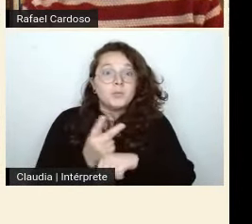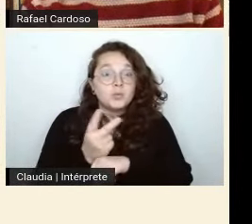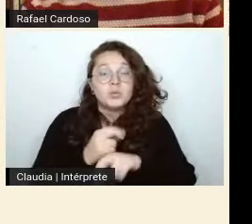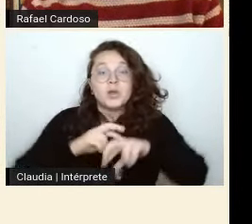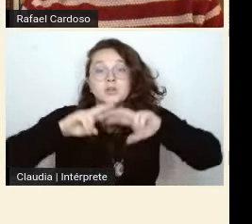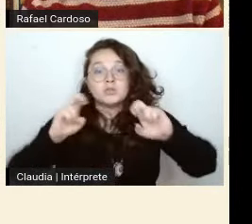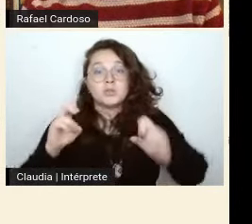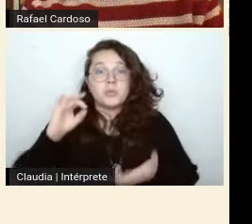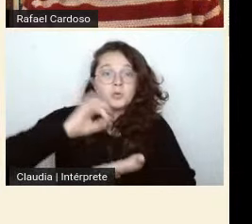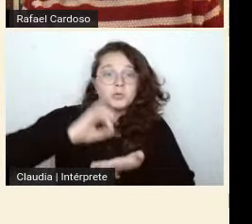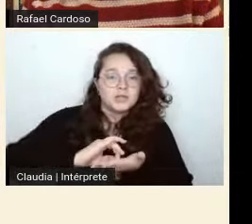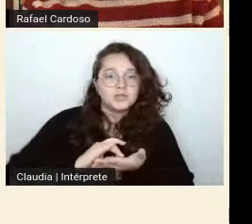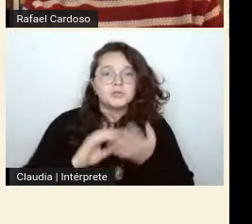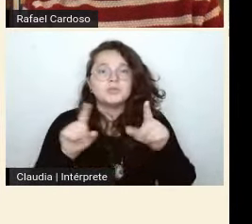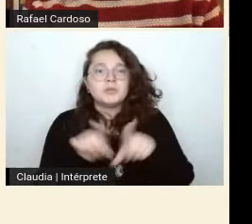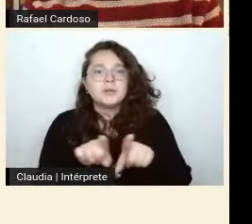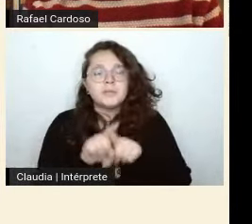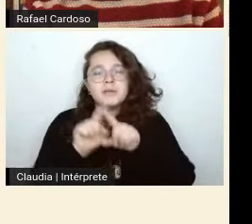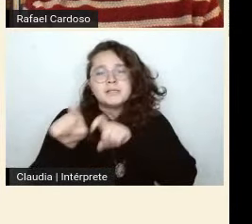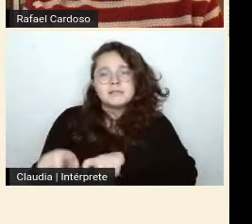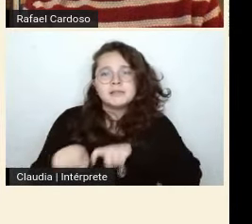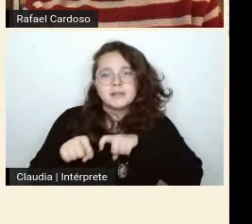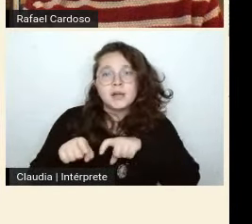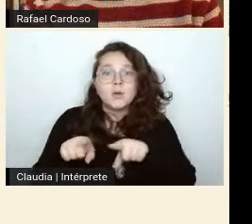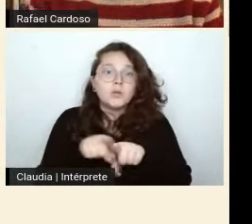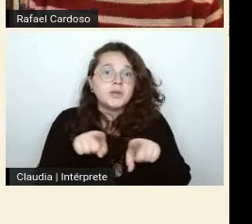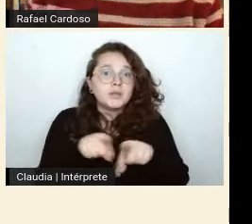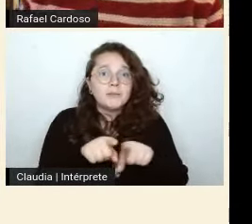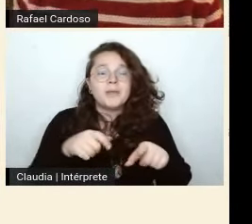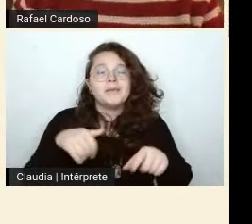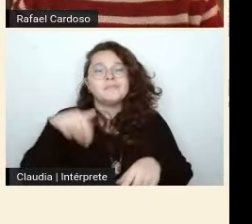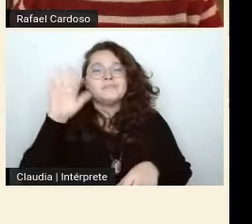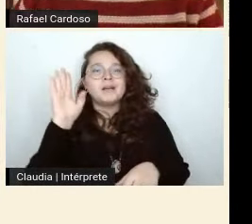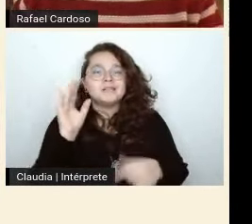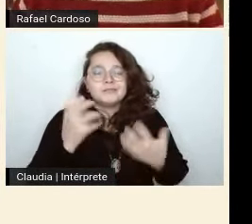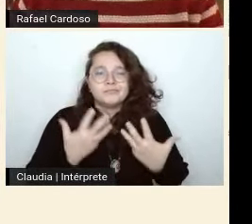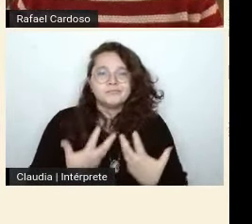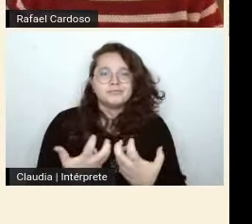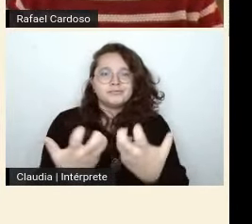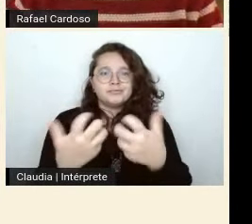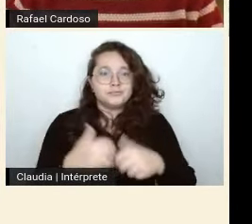caipira, assim como a vivência urbana das populações marginalizadas.